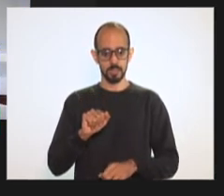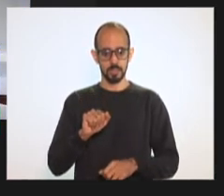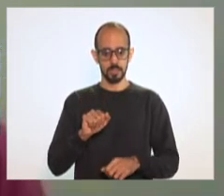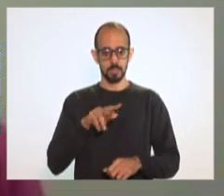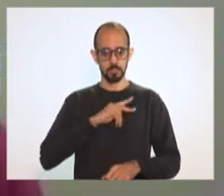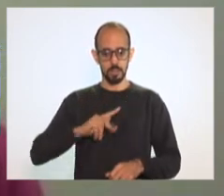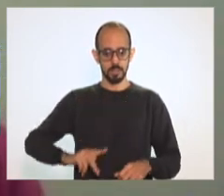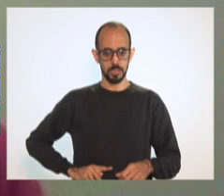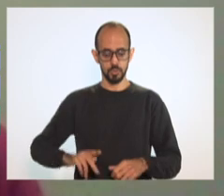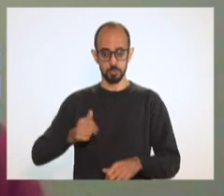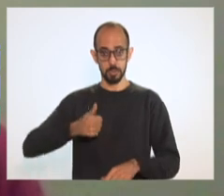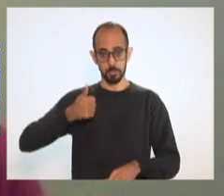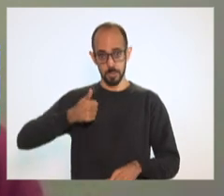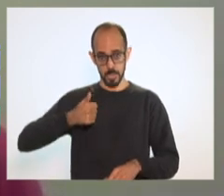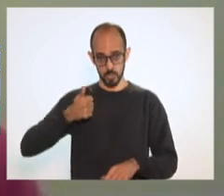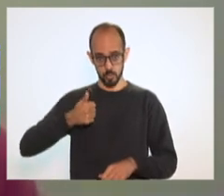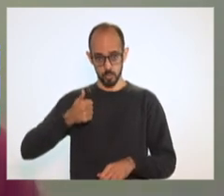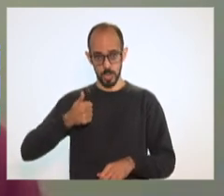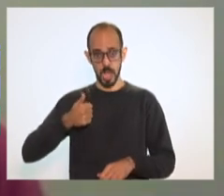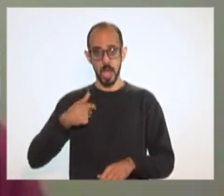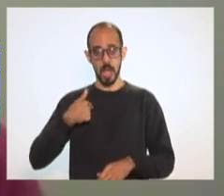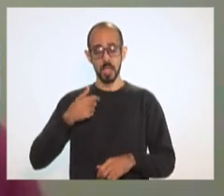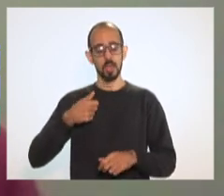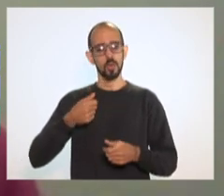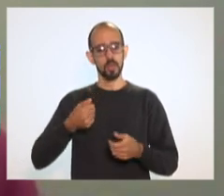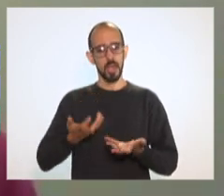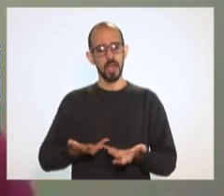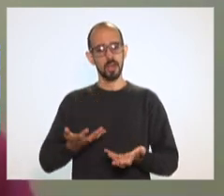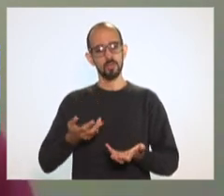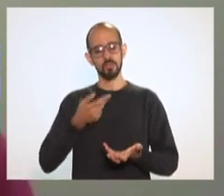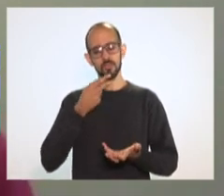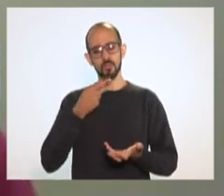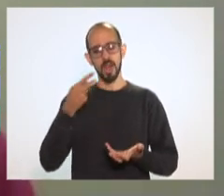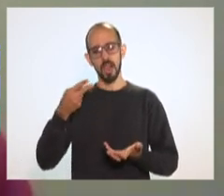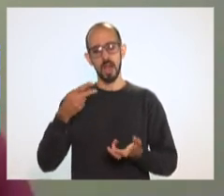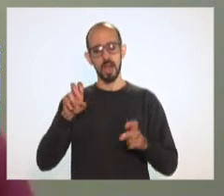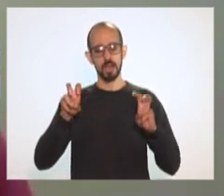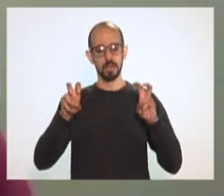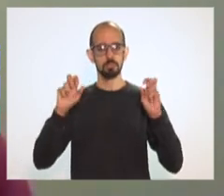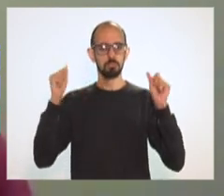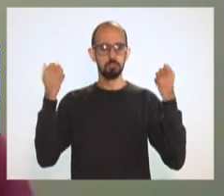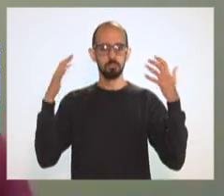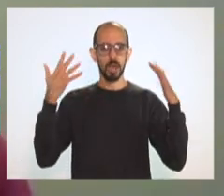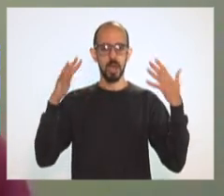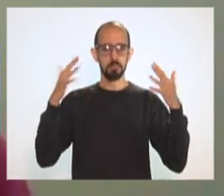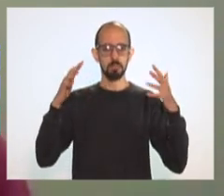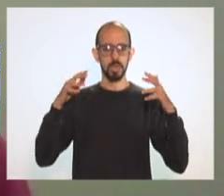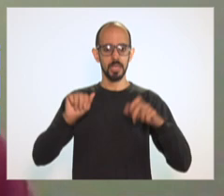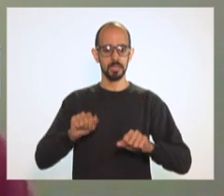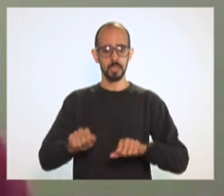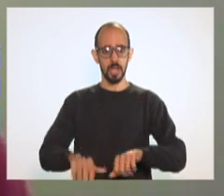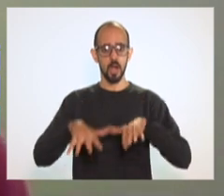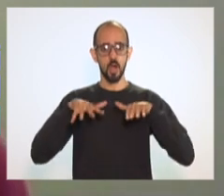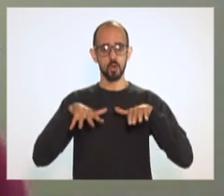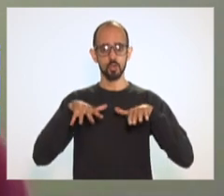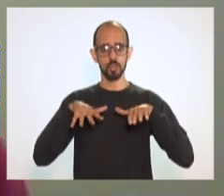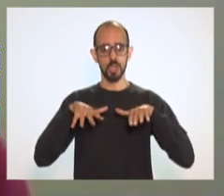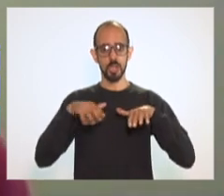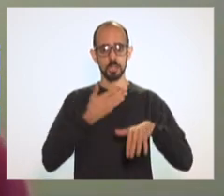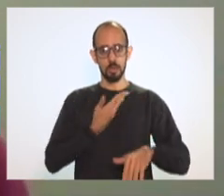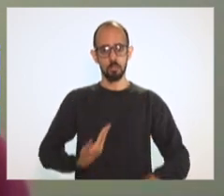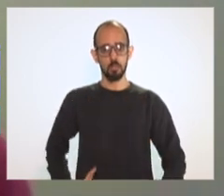Presidente, em primeiro lugar, mais uma vez, elogiar a iniciativa, dizer da oportunidade da audiência pública que foi